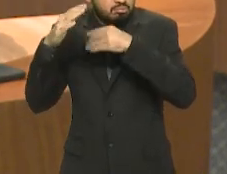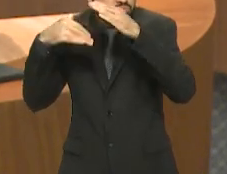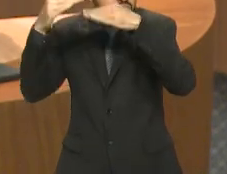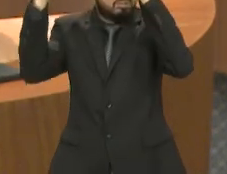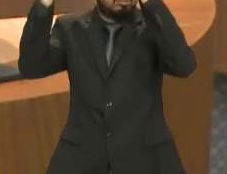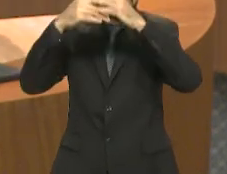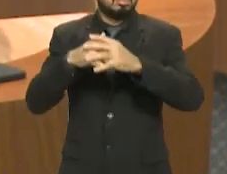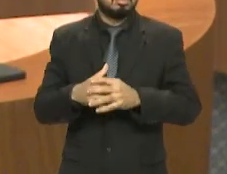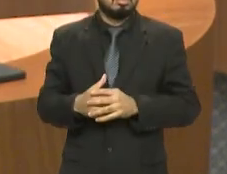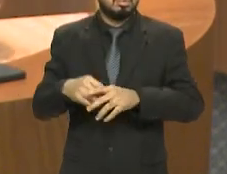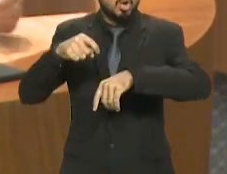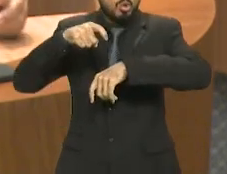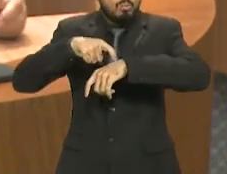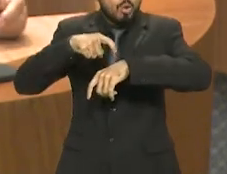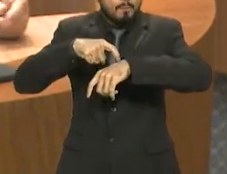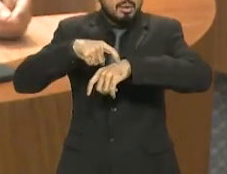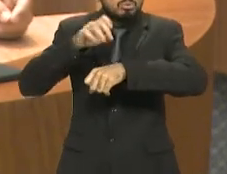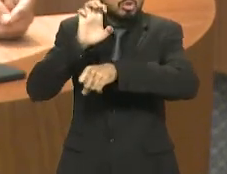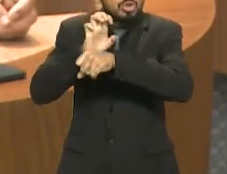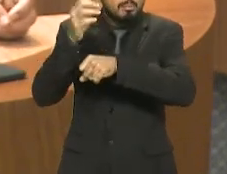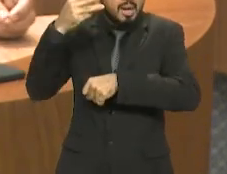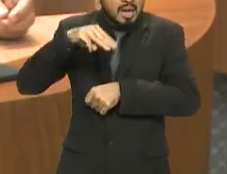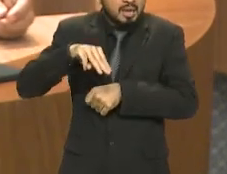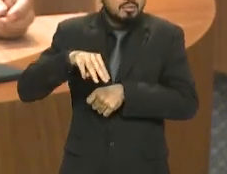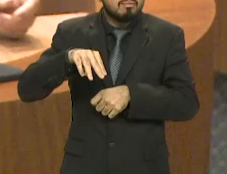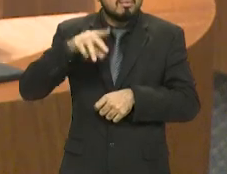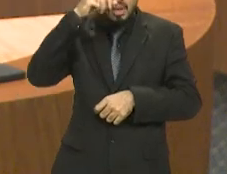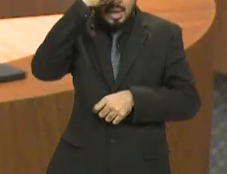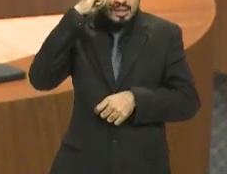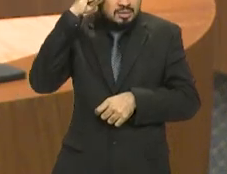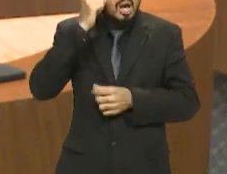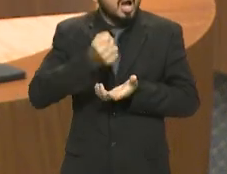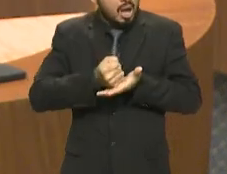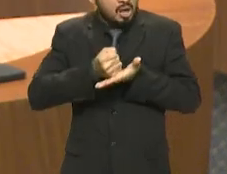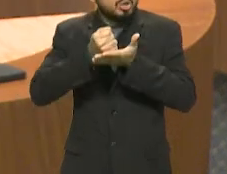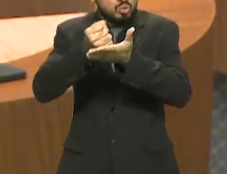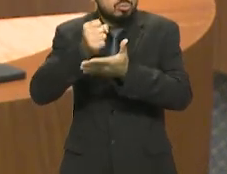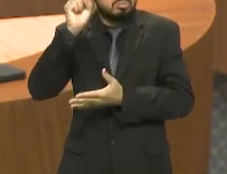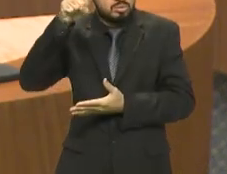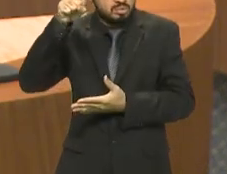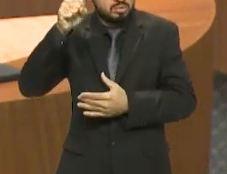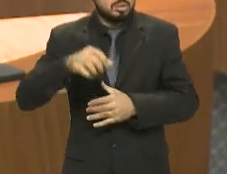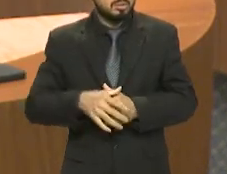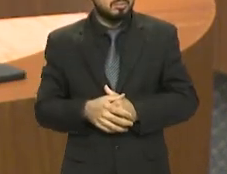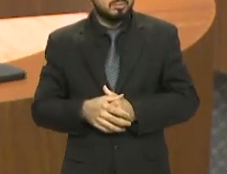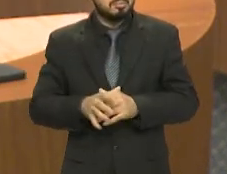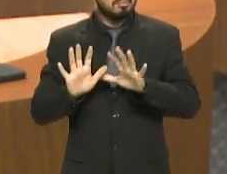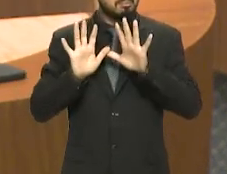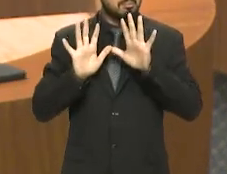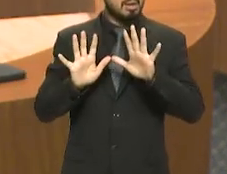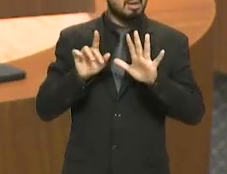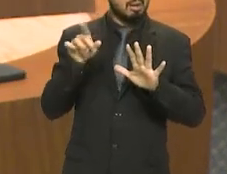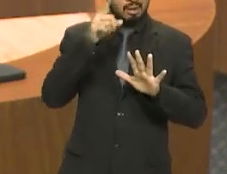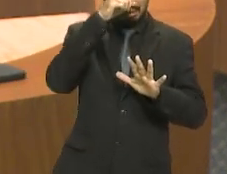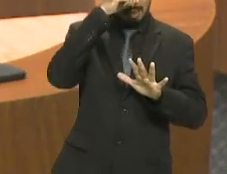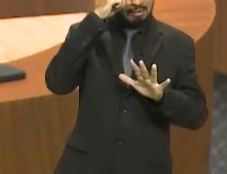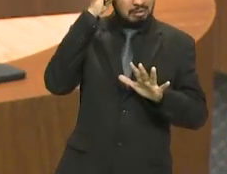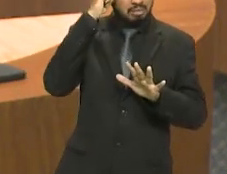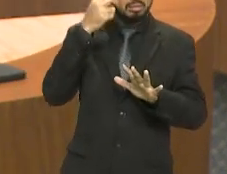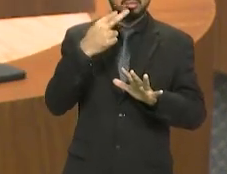momento pelo qual passa o Estado do Maranhão, de gestão e de política. E ela não pode se